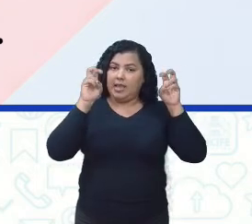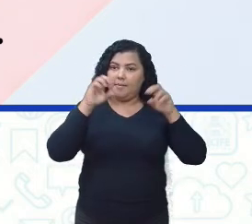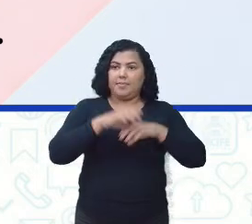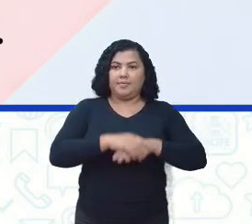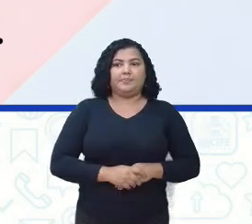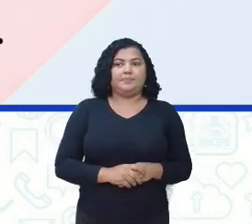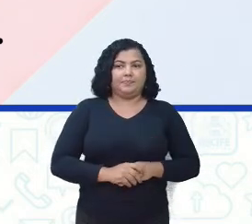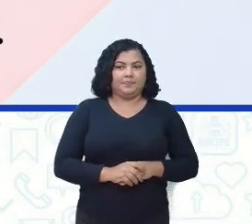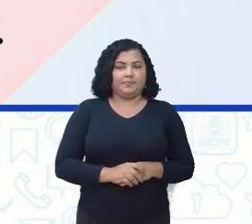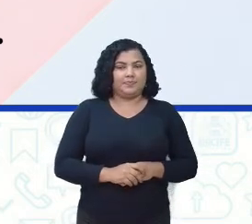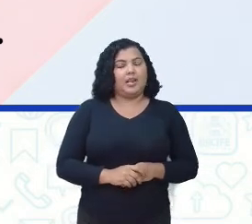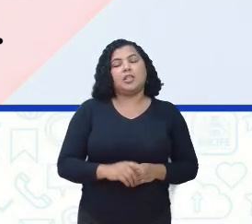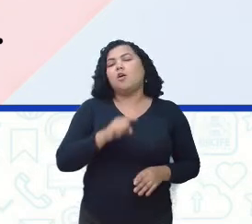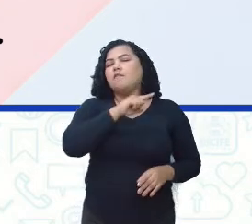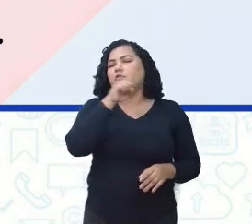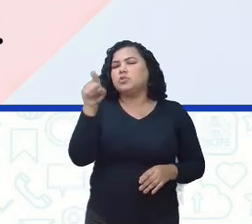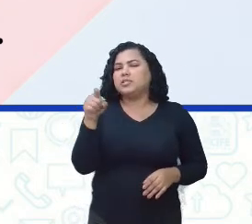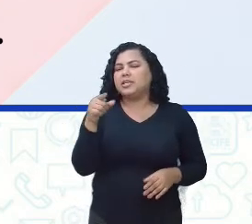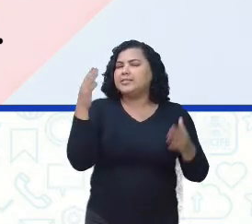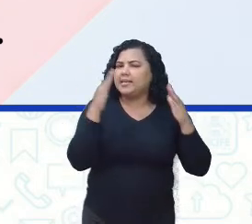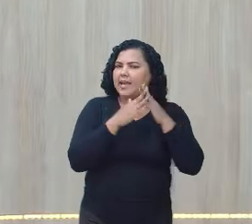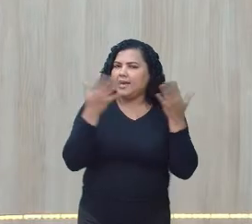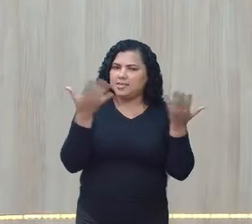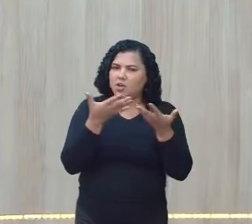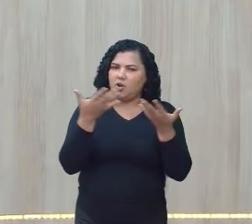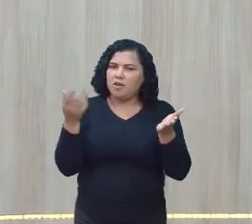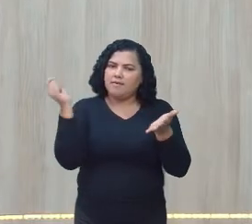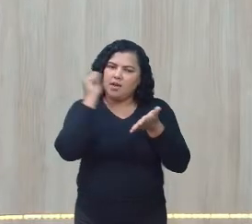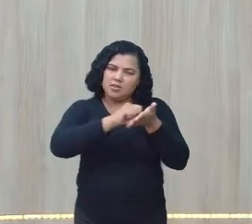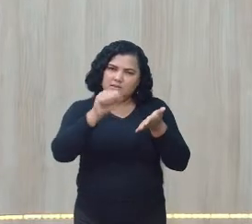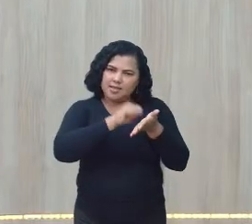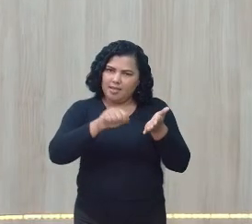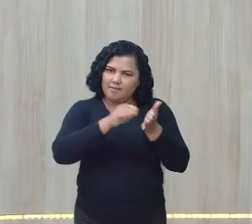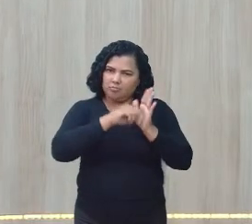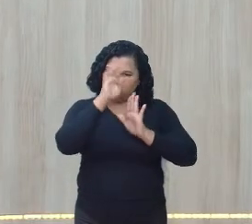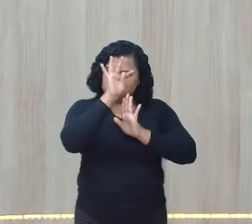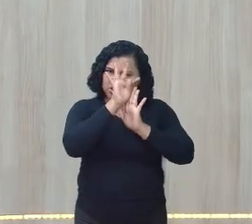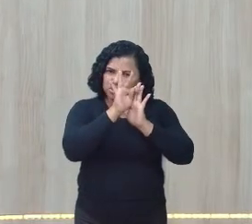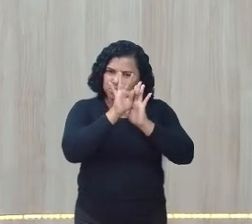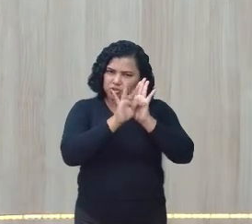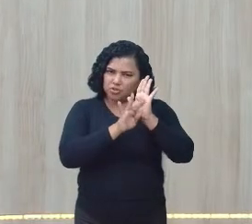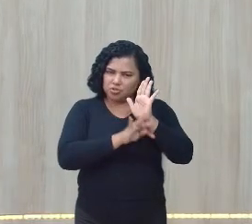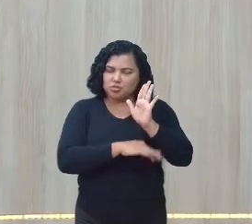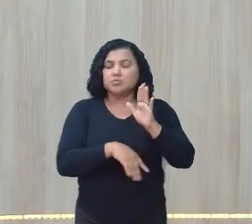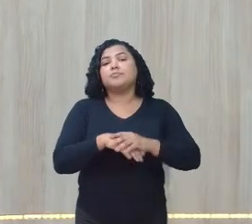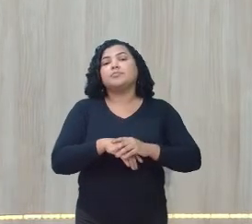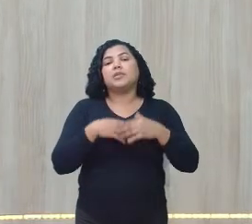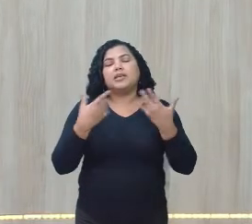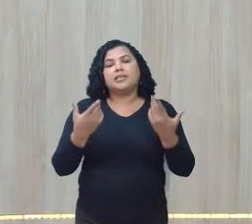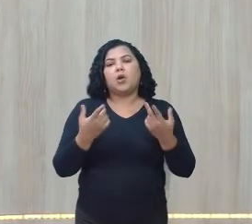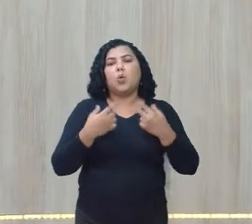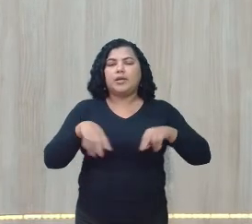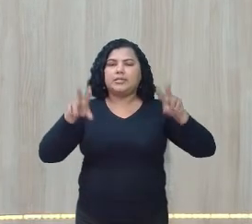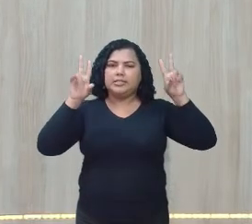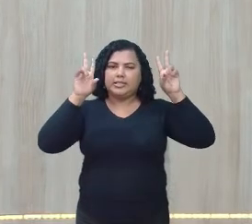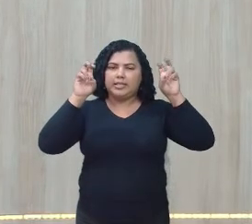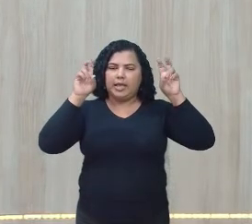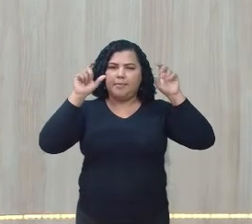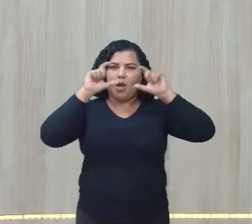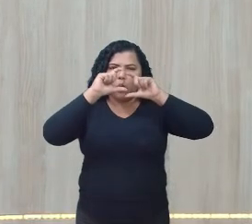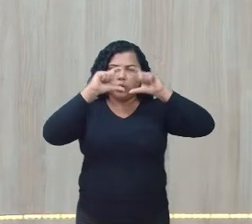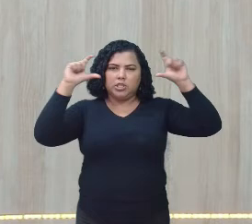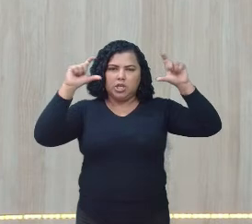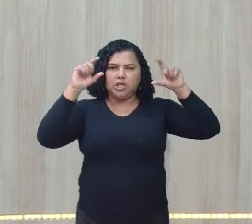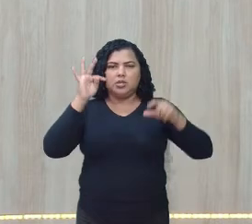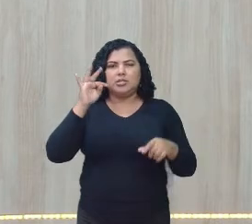Faz de Conta. Então, vocês aí de casa agora vão escrever esse textinho, esse título, A Cidade de Faz de Conta, e